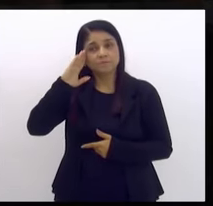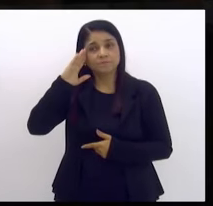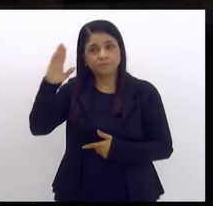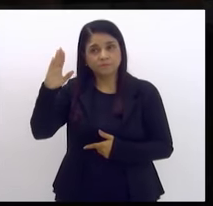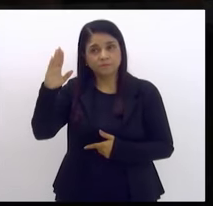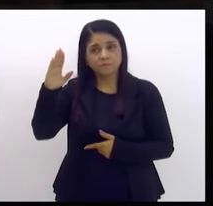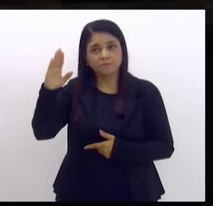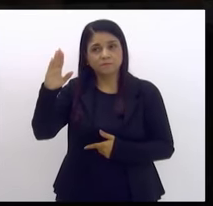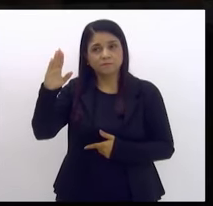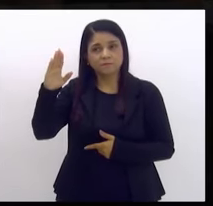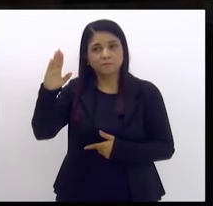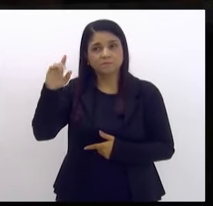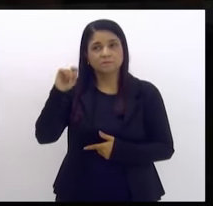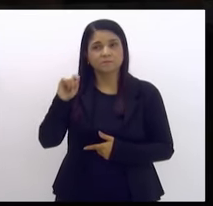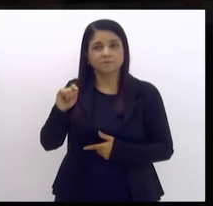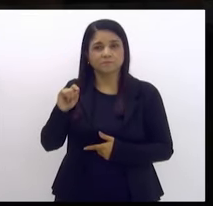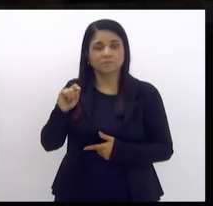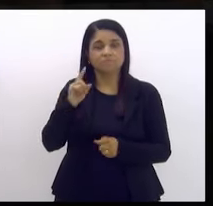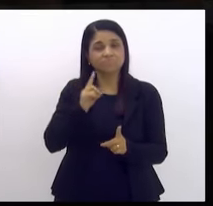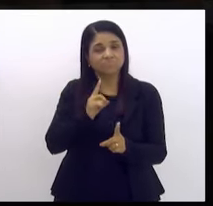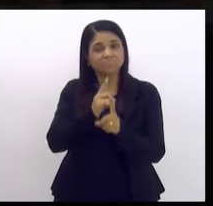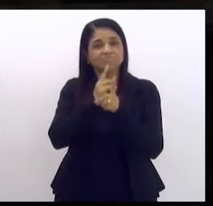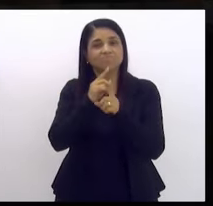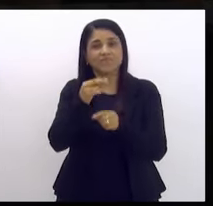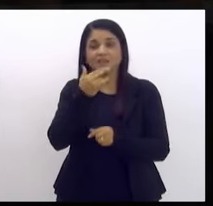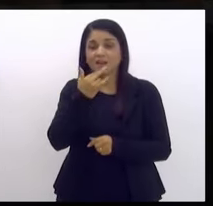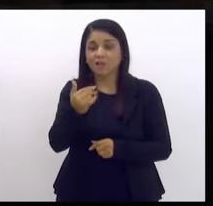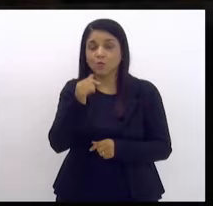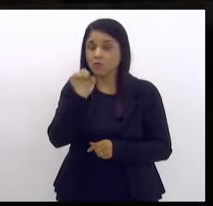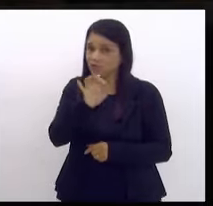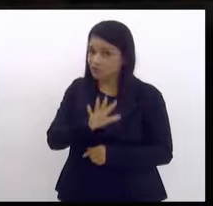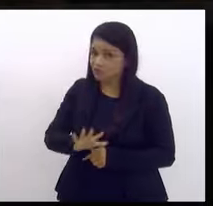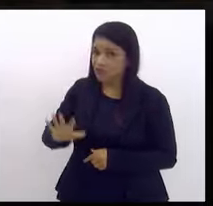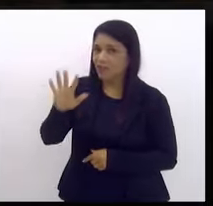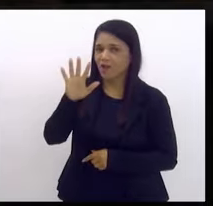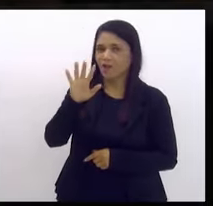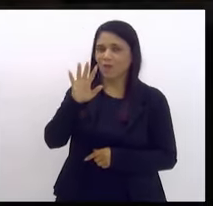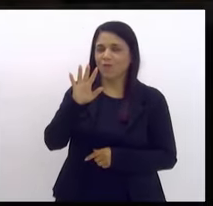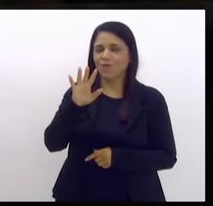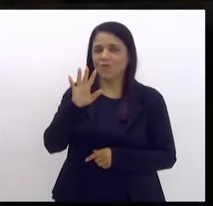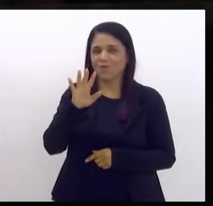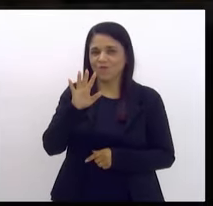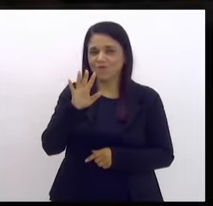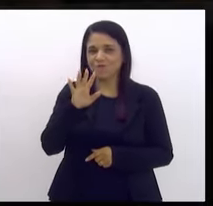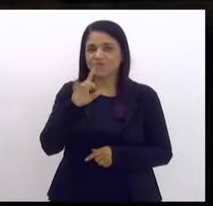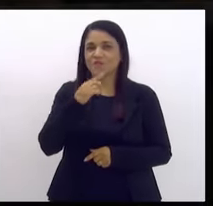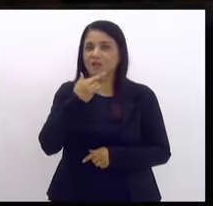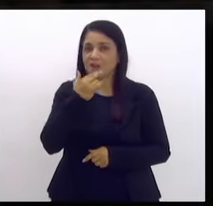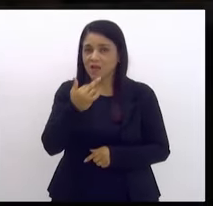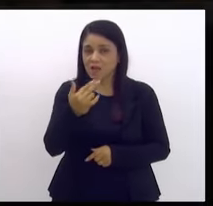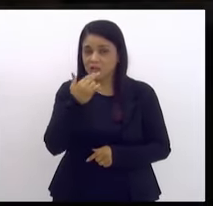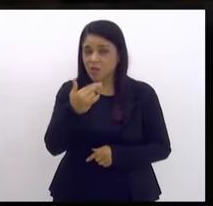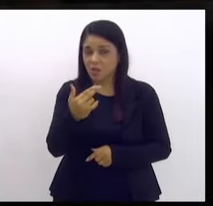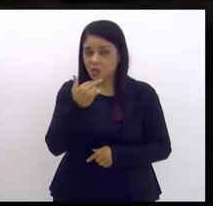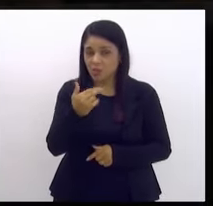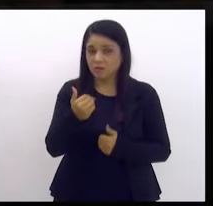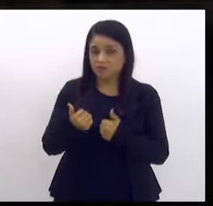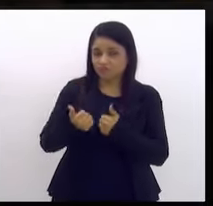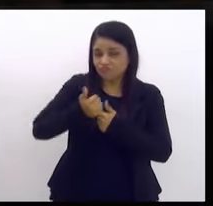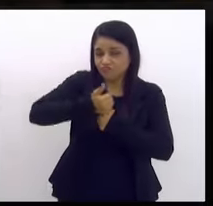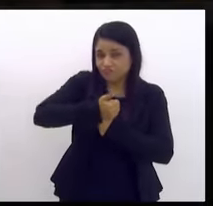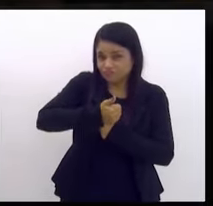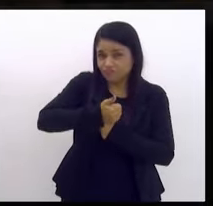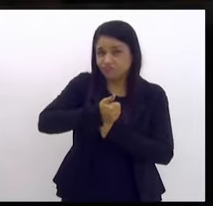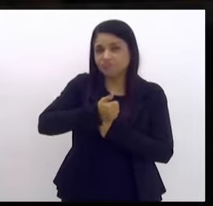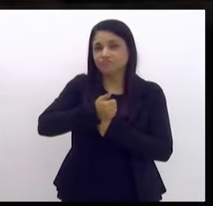principalmente aquilo que a gente depois identificou como língua geral, que era também uma língua de substrato, de